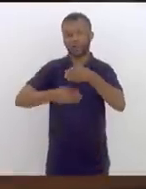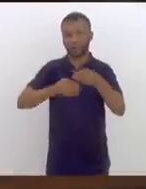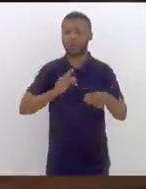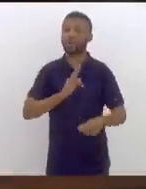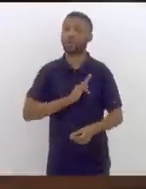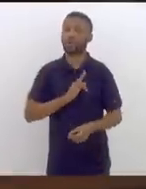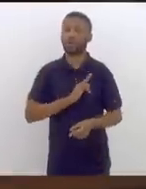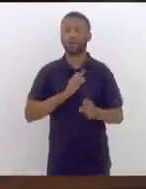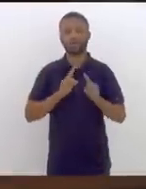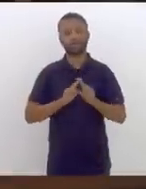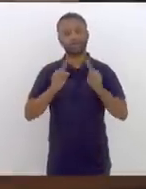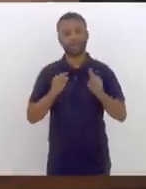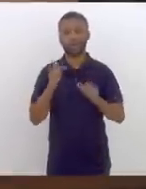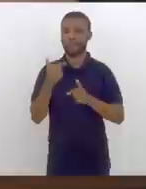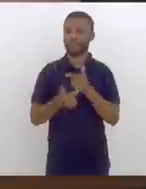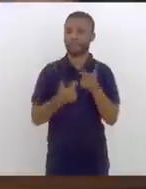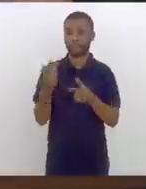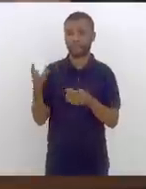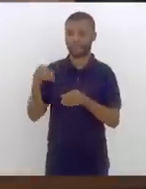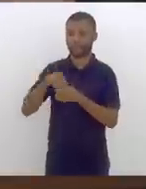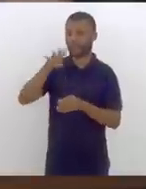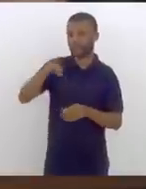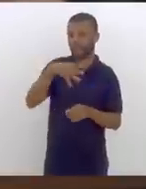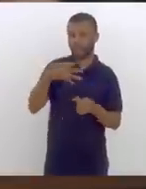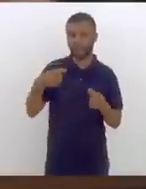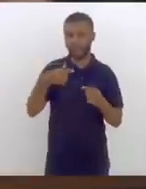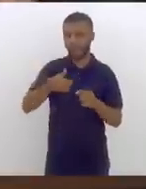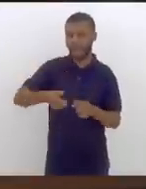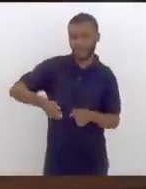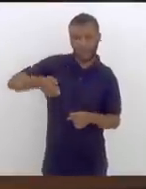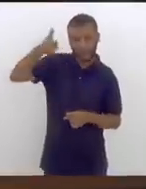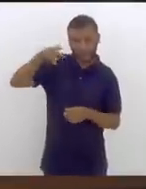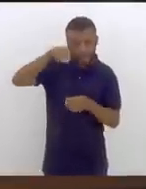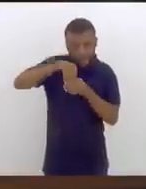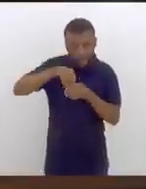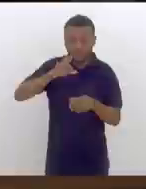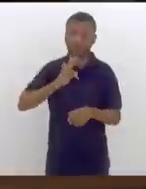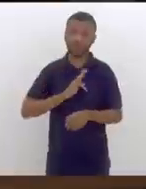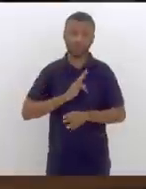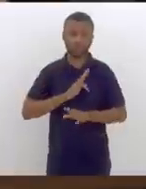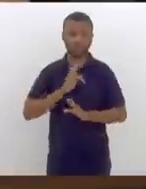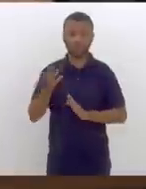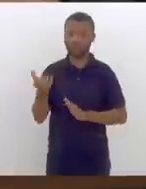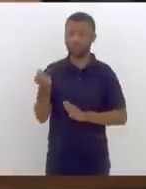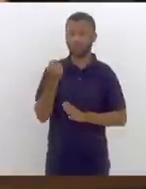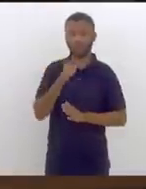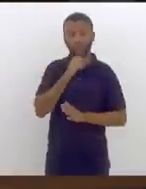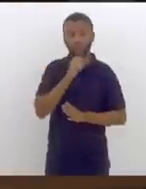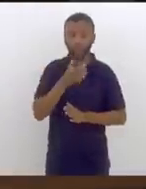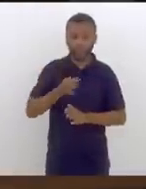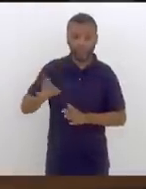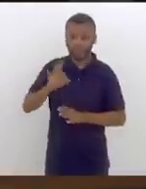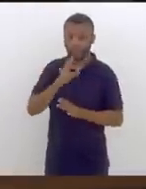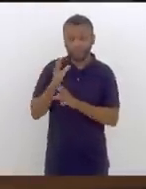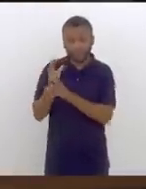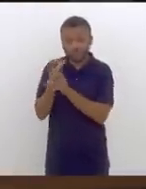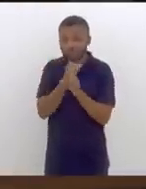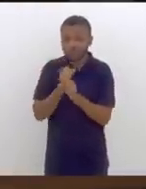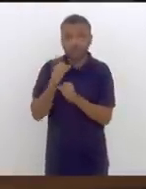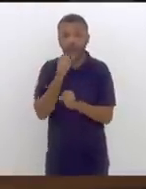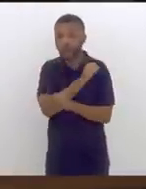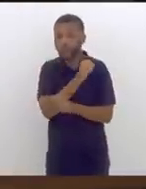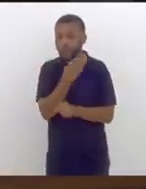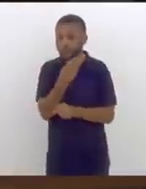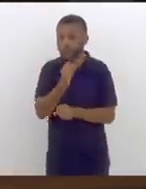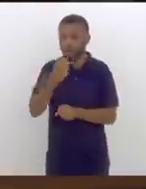o policial que tá nessa escala não recebe é a melhor escala que tem dentro da polícia eu fiz uma conta rápida só essas